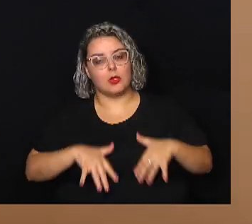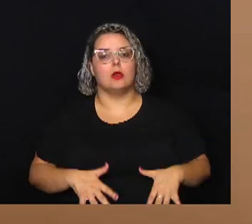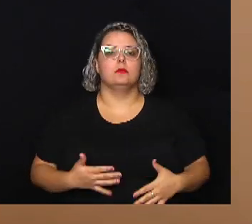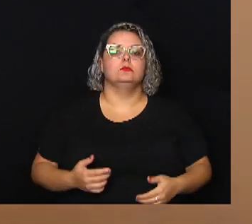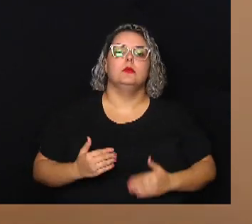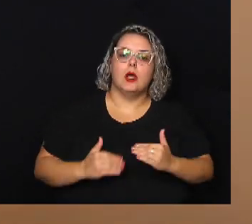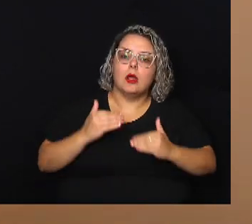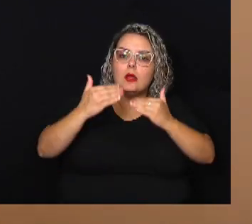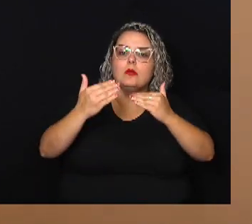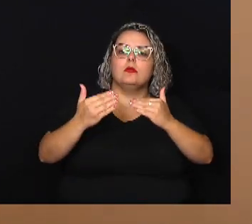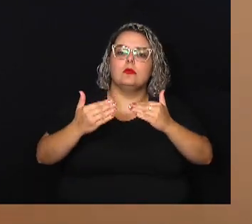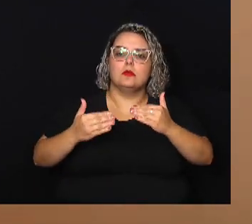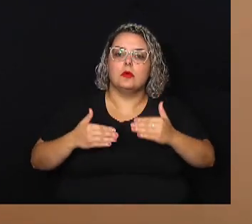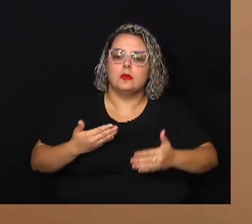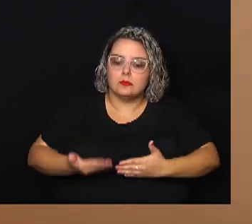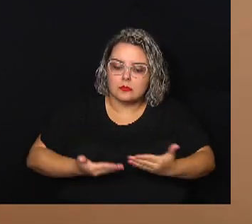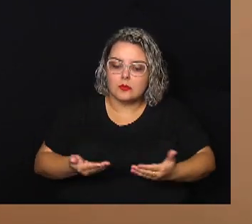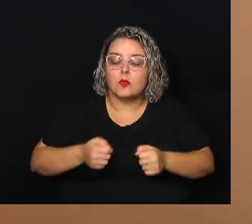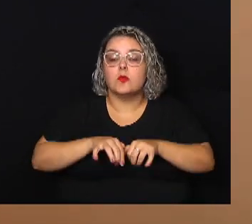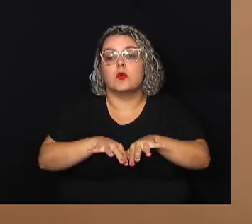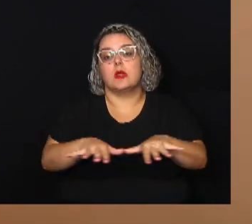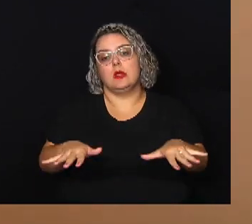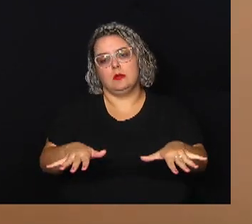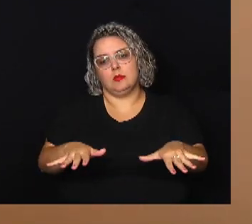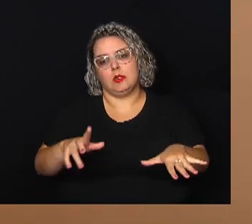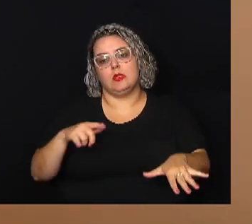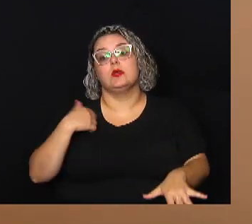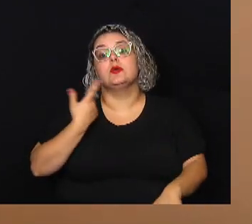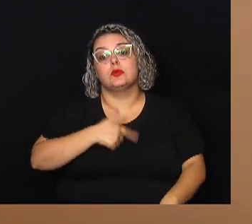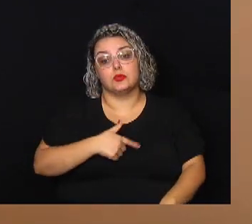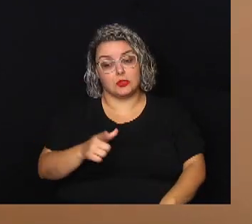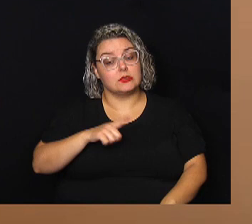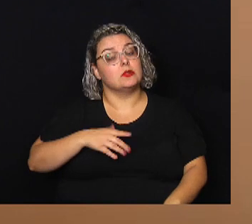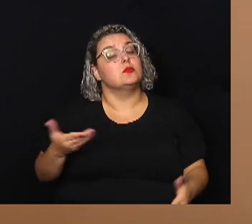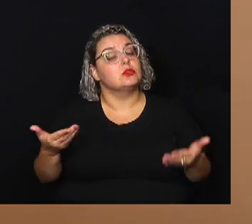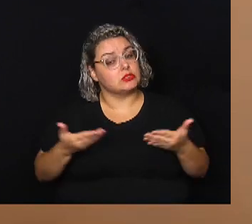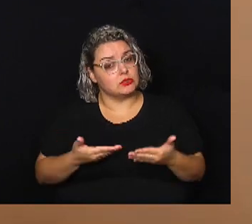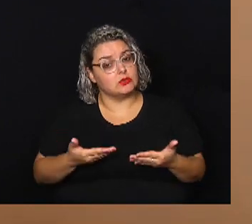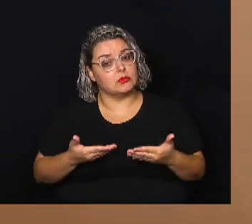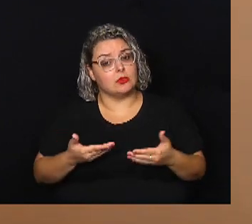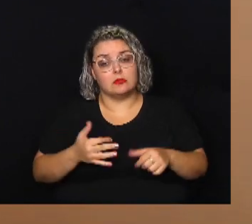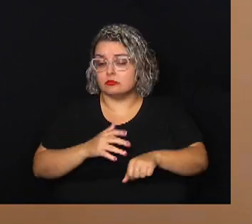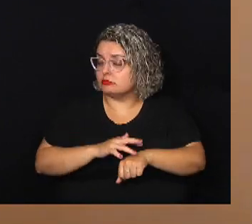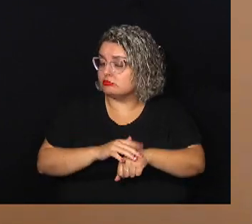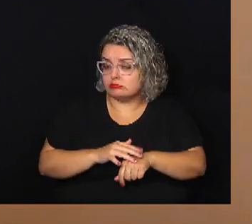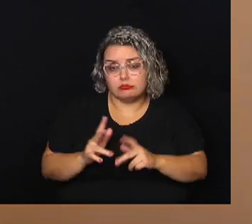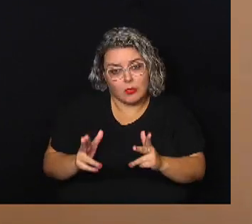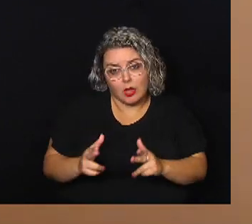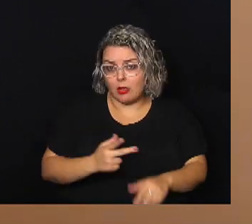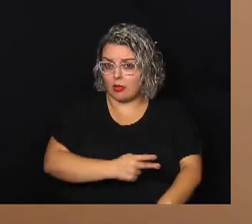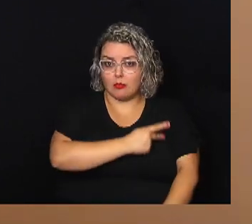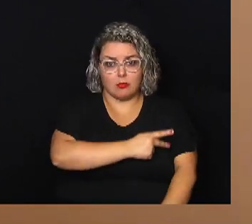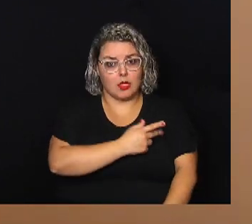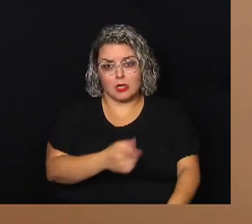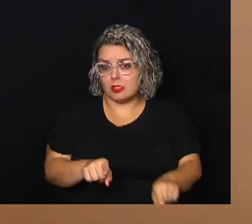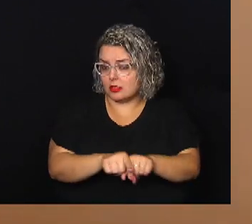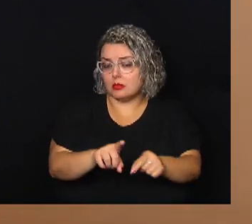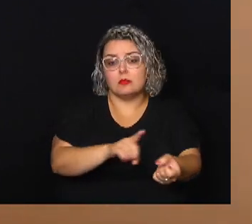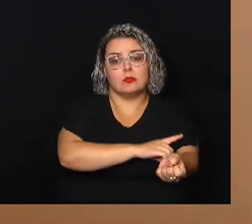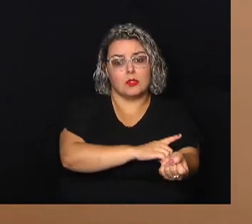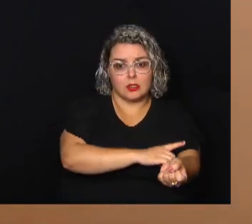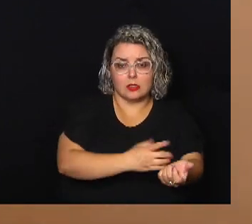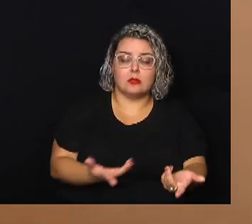do tratamento foi tão ampla que a gente considera hoje igual uma doença crônica como pressão alta e diabetes. Obviamente